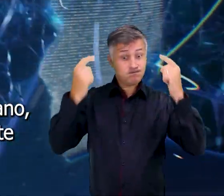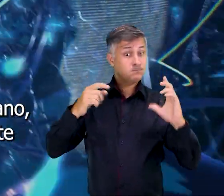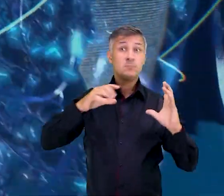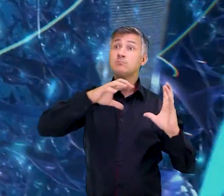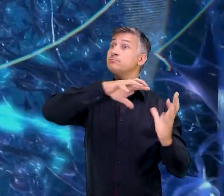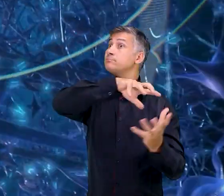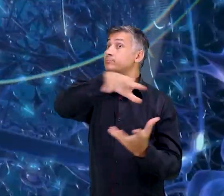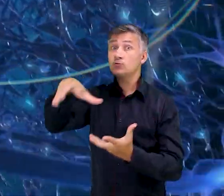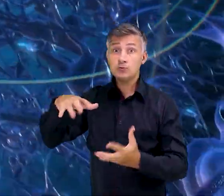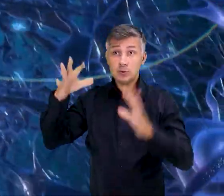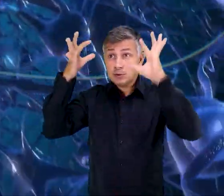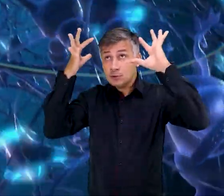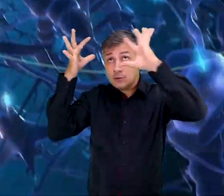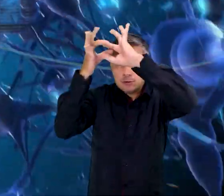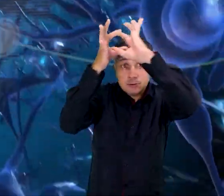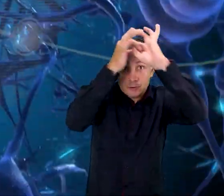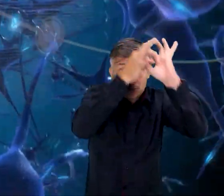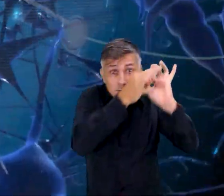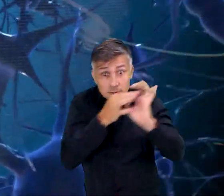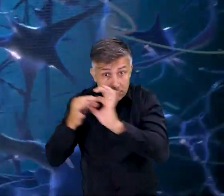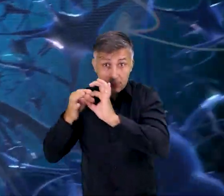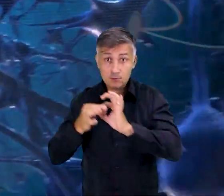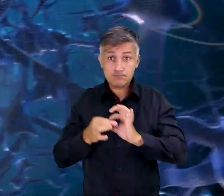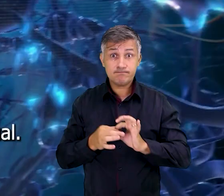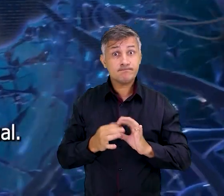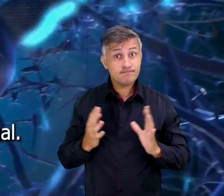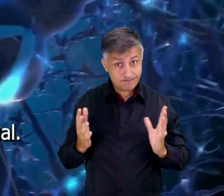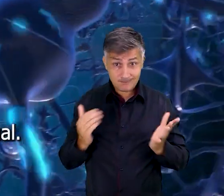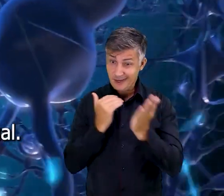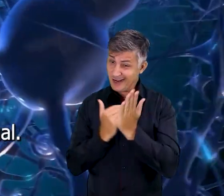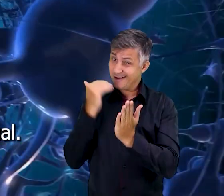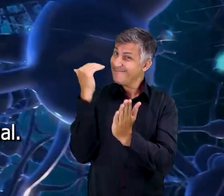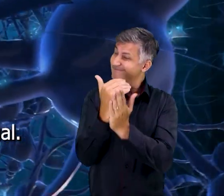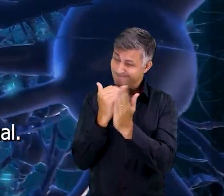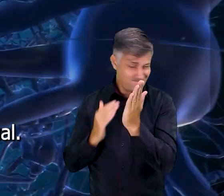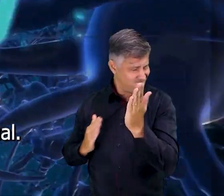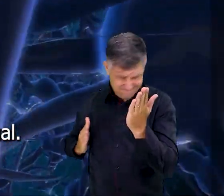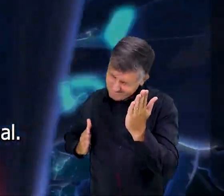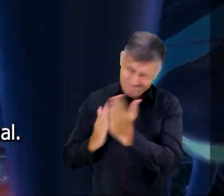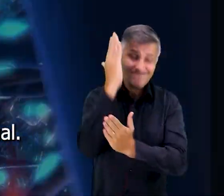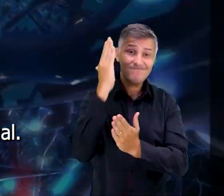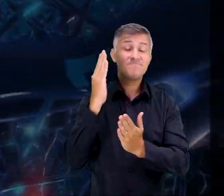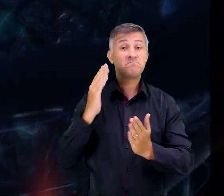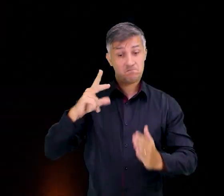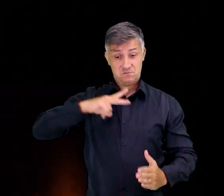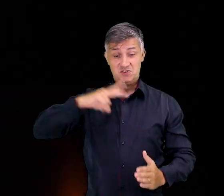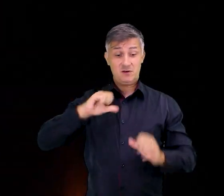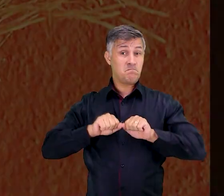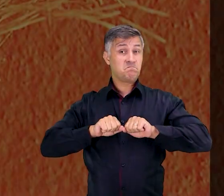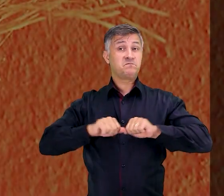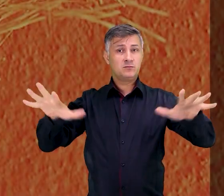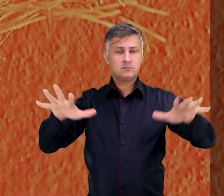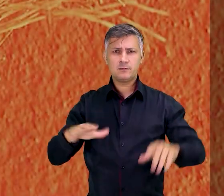propicia ambiente para que as nossas redes neurais biológicas extrapolem para além da mente individual. Em